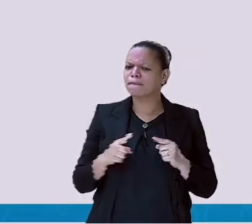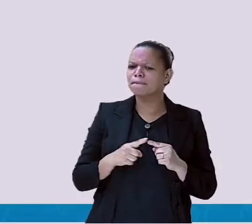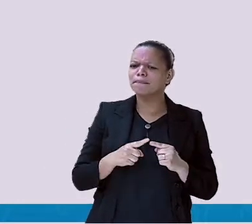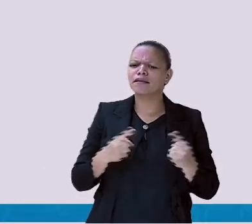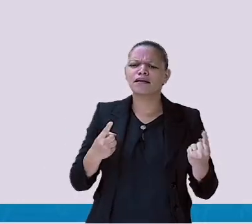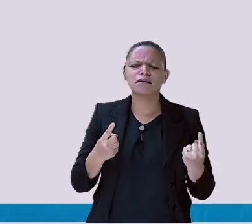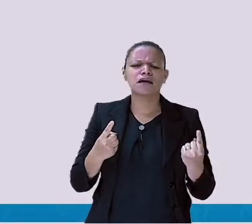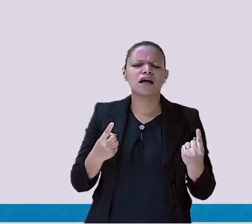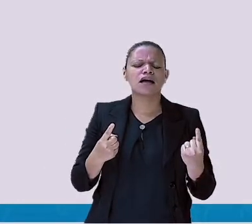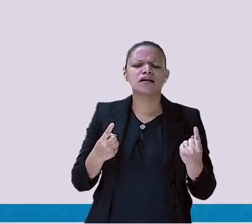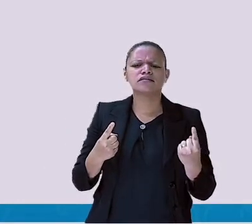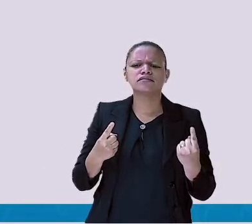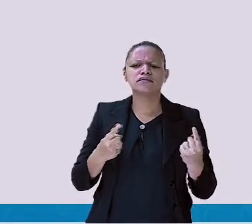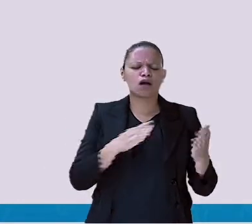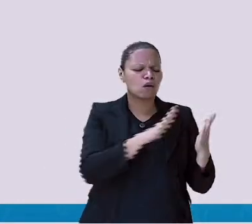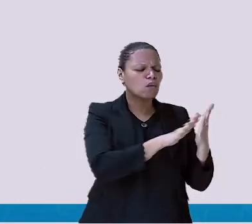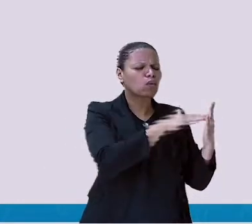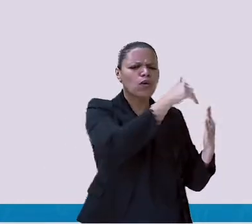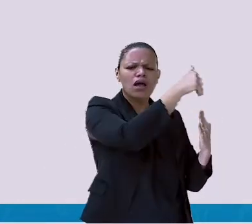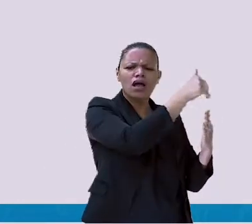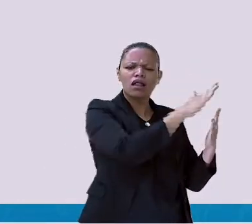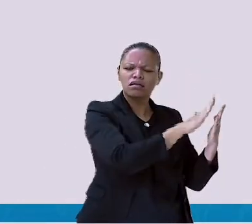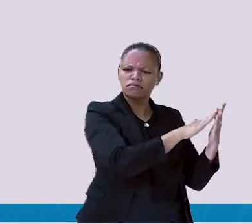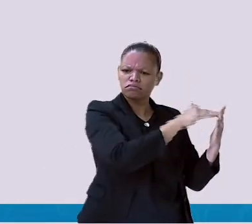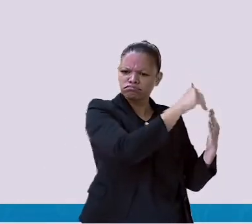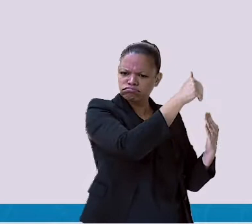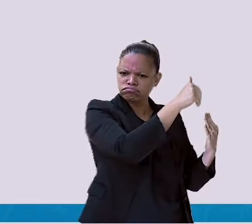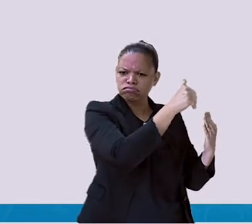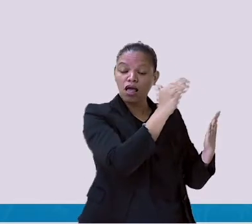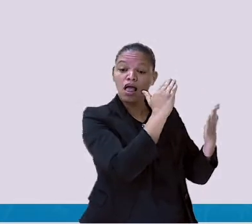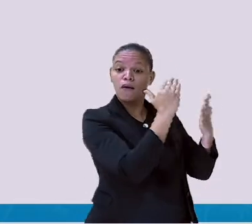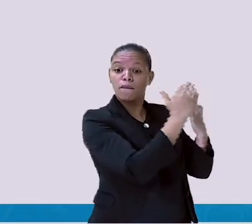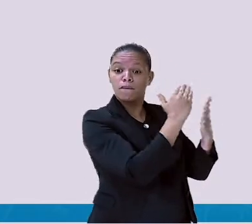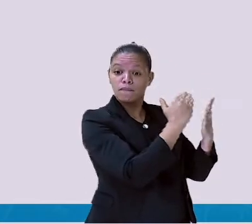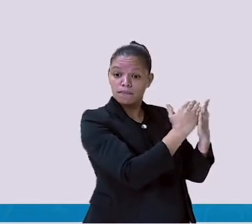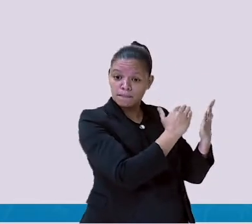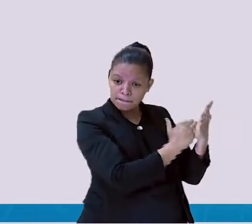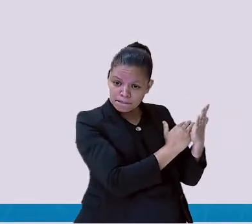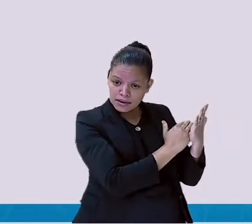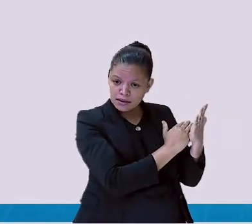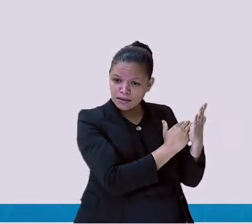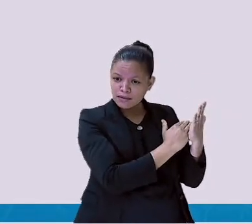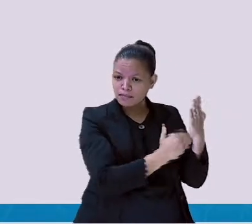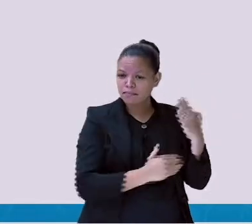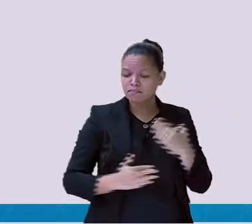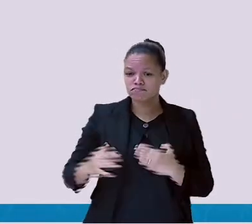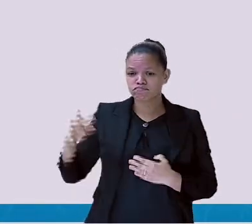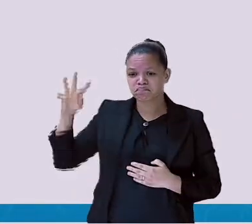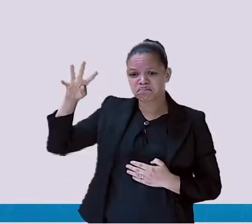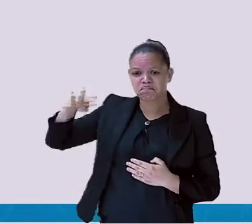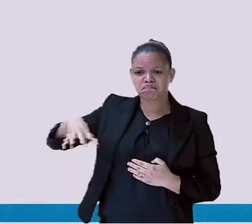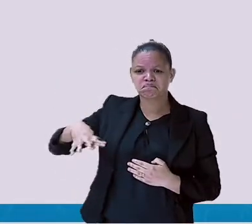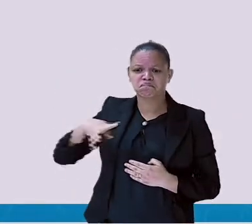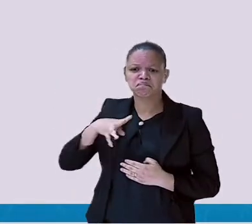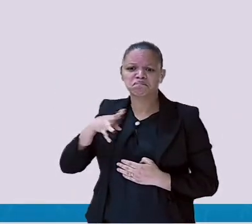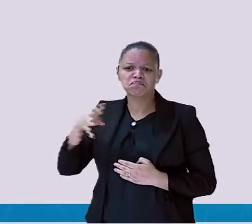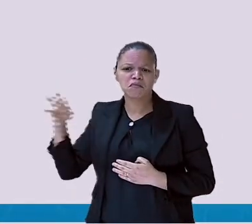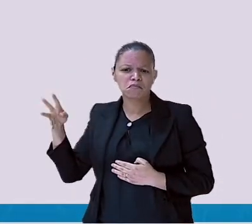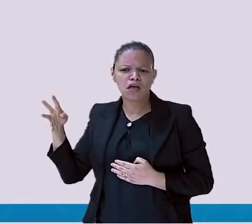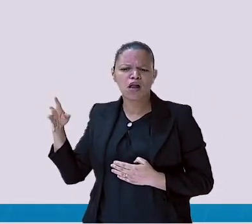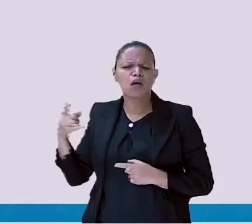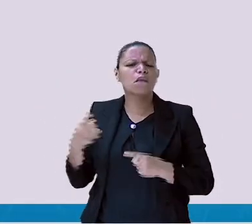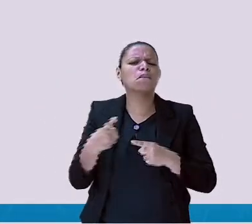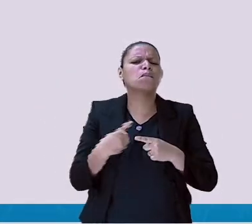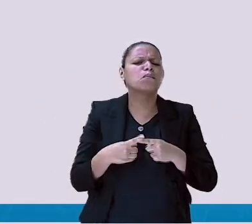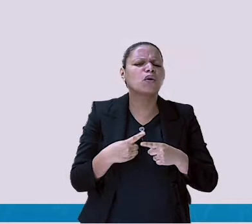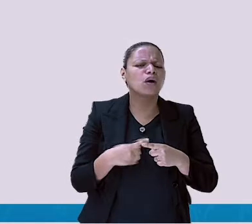tabela? Ó, temos aqui o título, não é isso? Junho de 2021. Só de você olhar aqui,